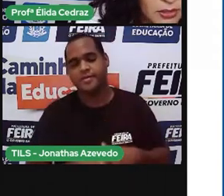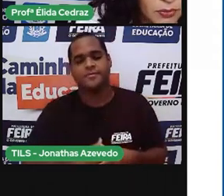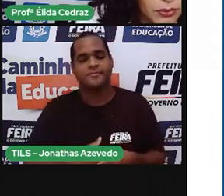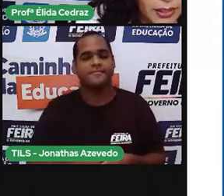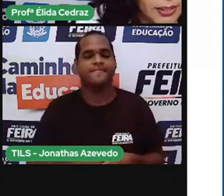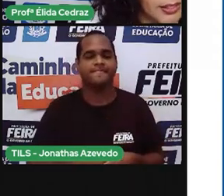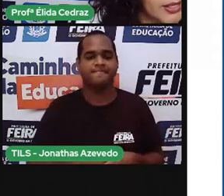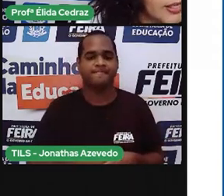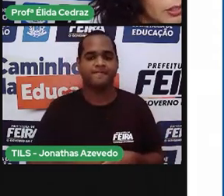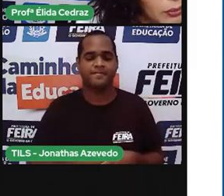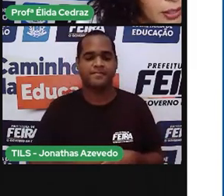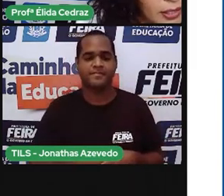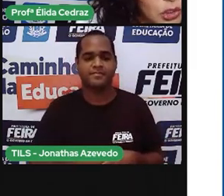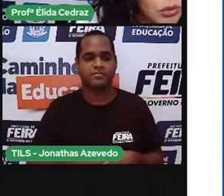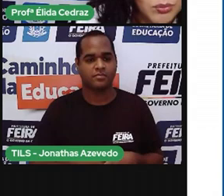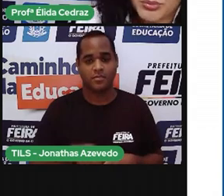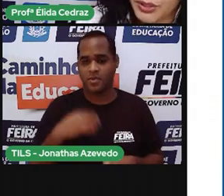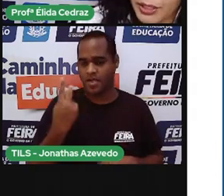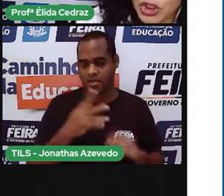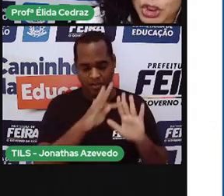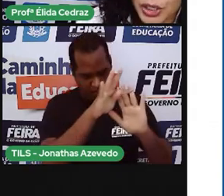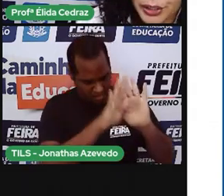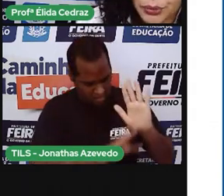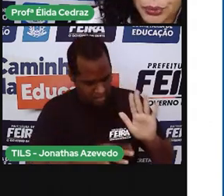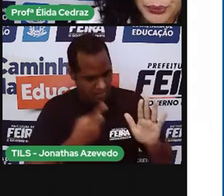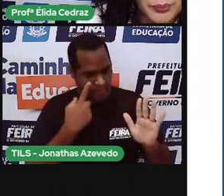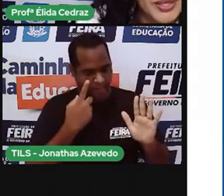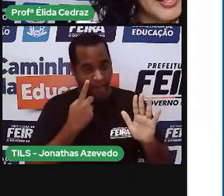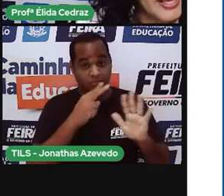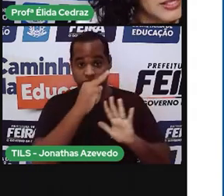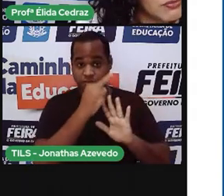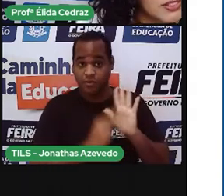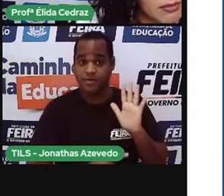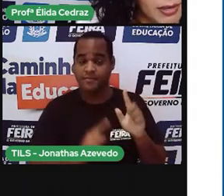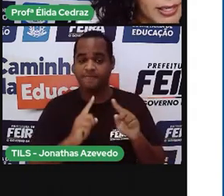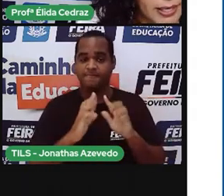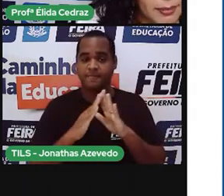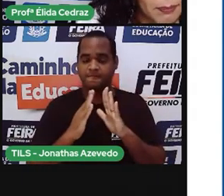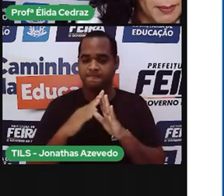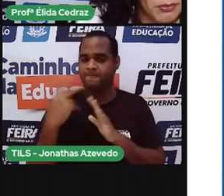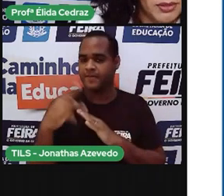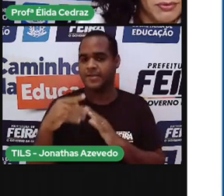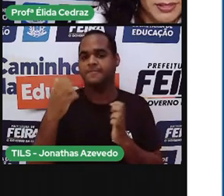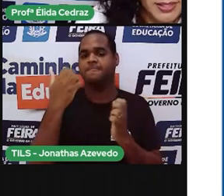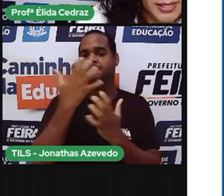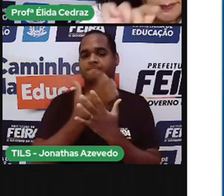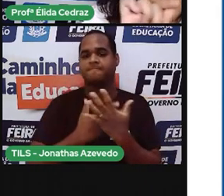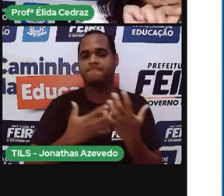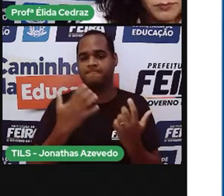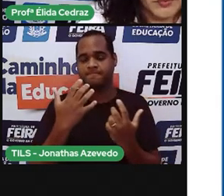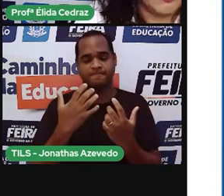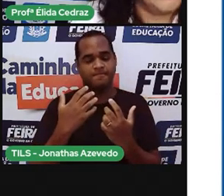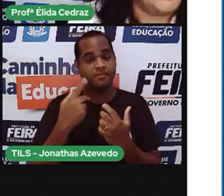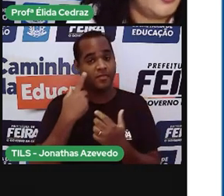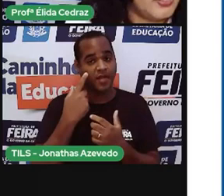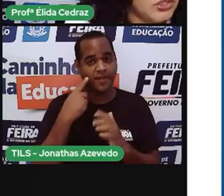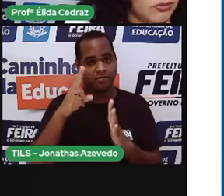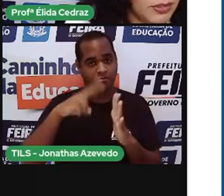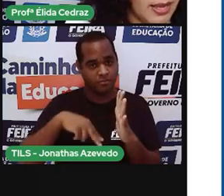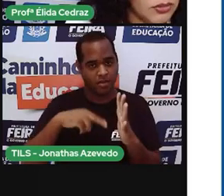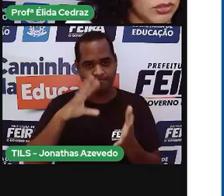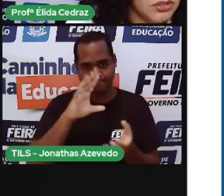bom e vocês vão ter que ler um texto que a gente já cantou em casa você vai ler para poder fazer